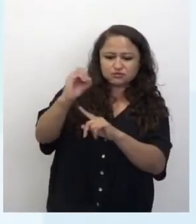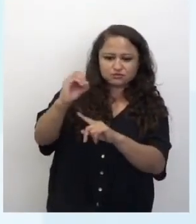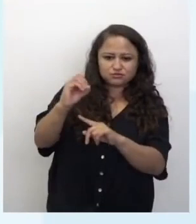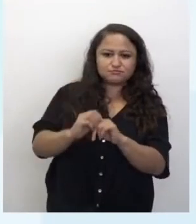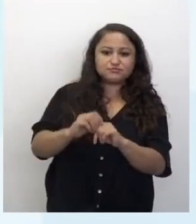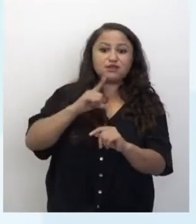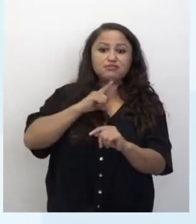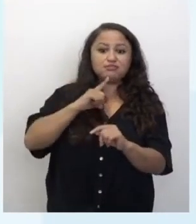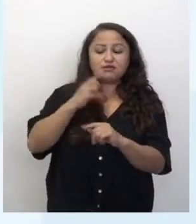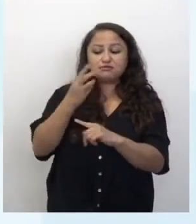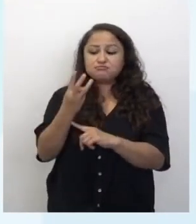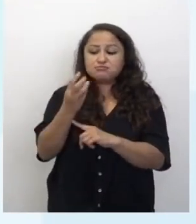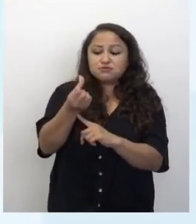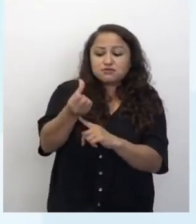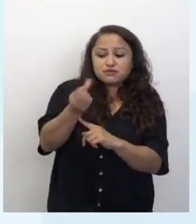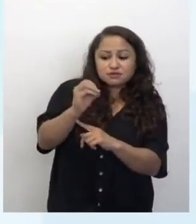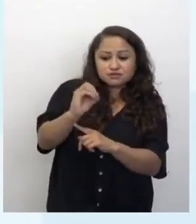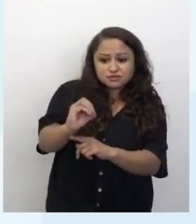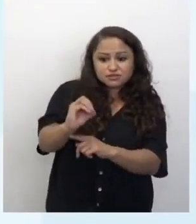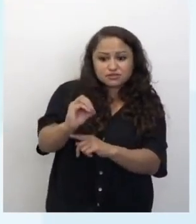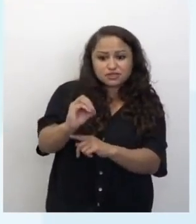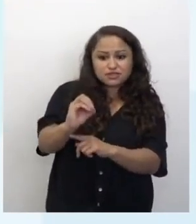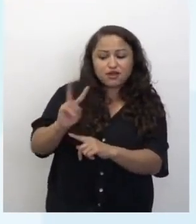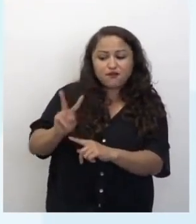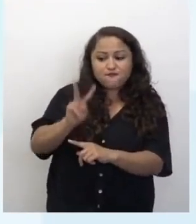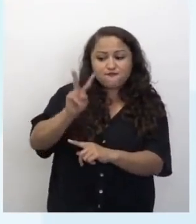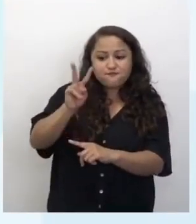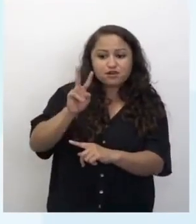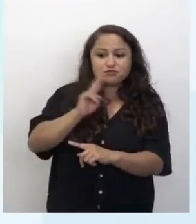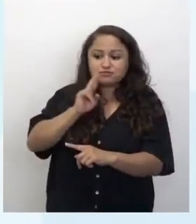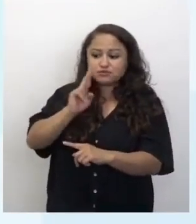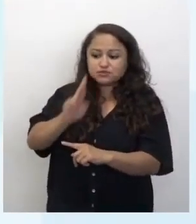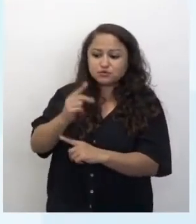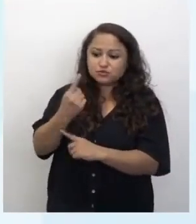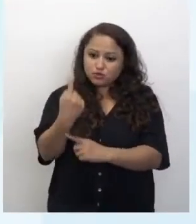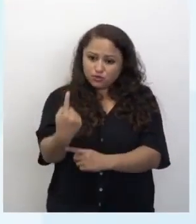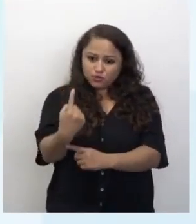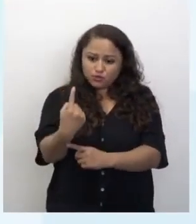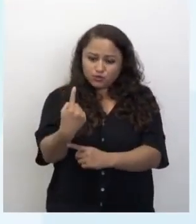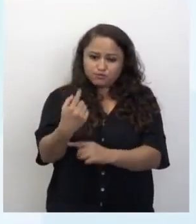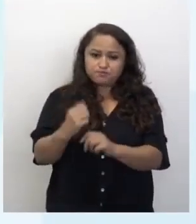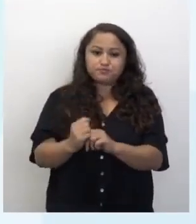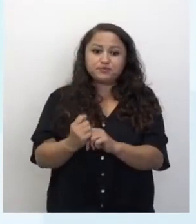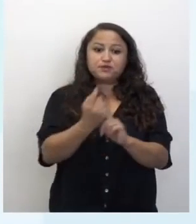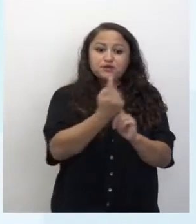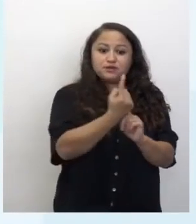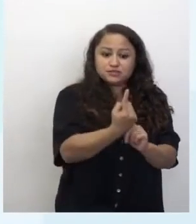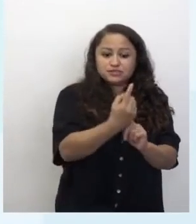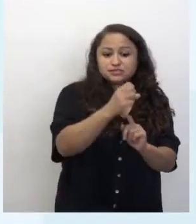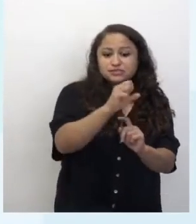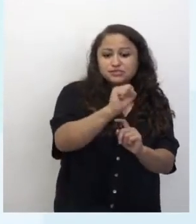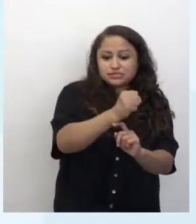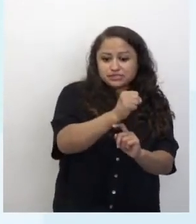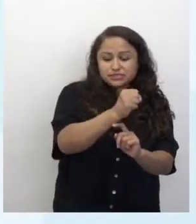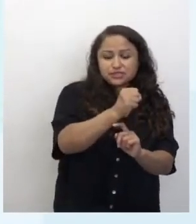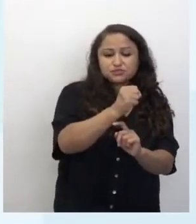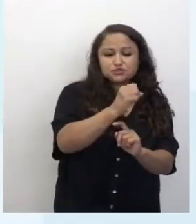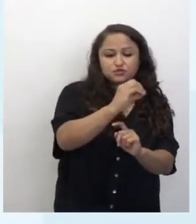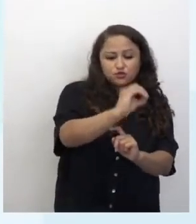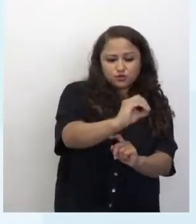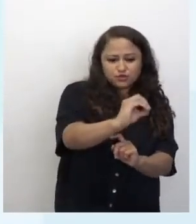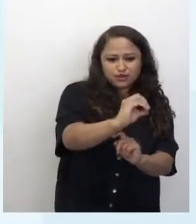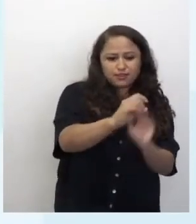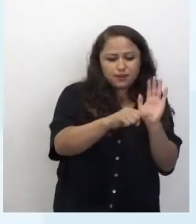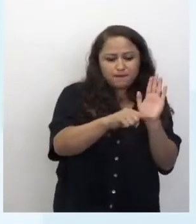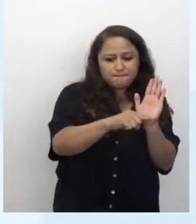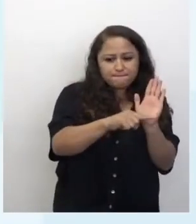o cosseno vale 1. E para 180 graus, o cosseno vale menos